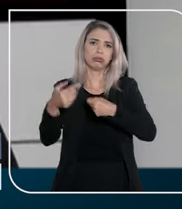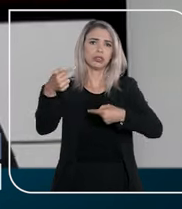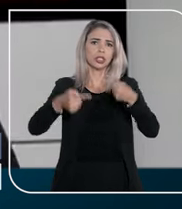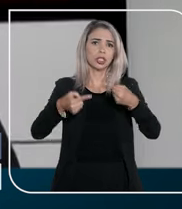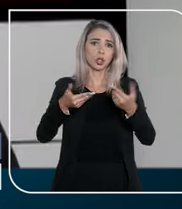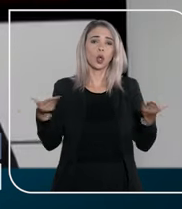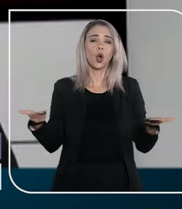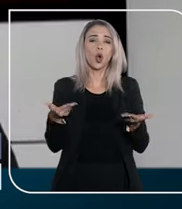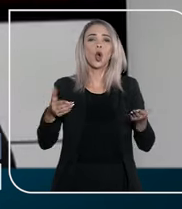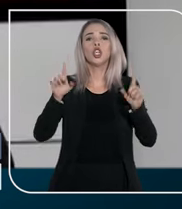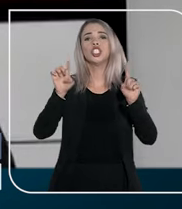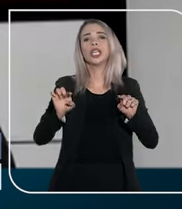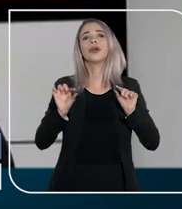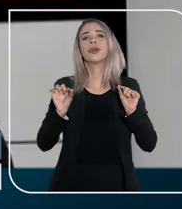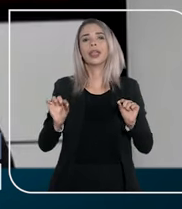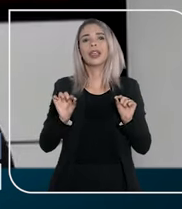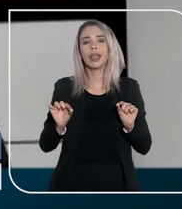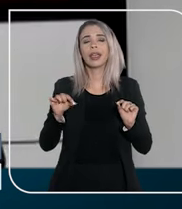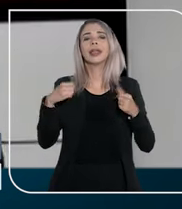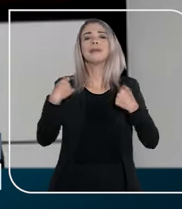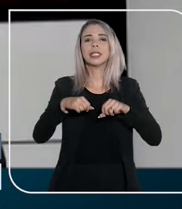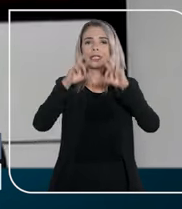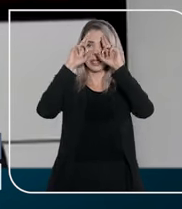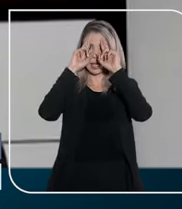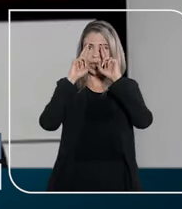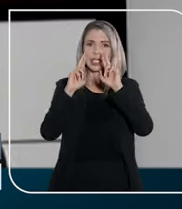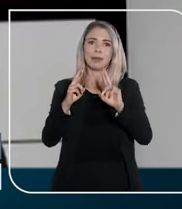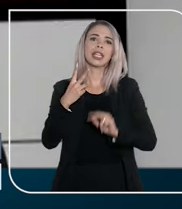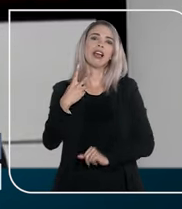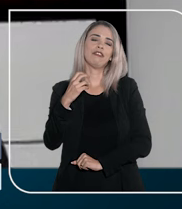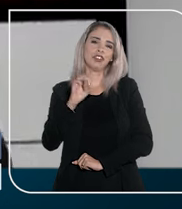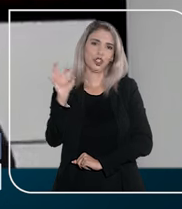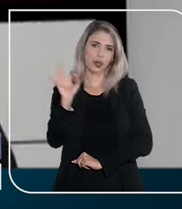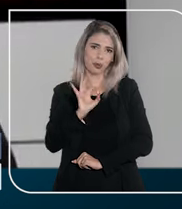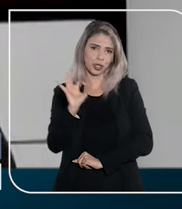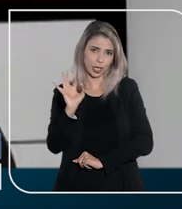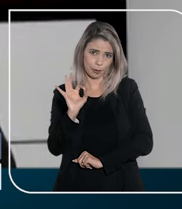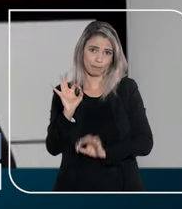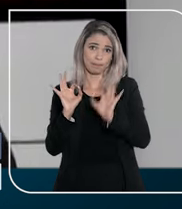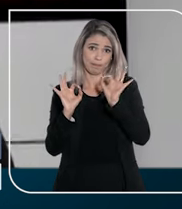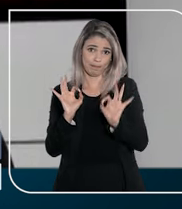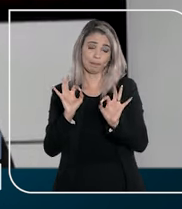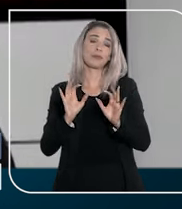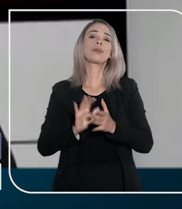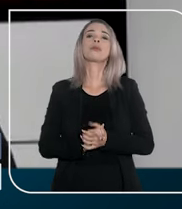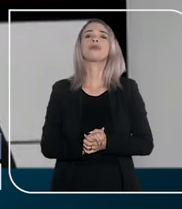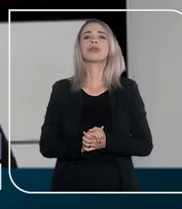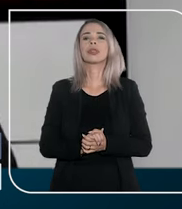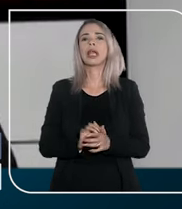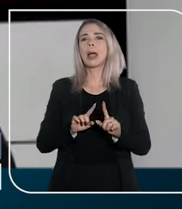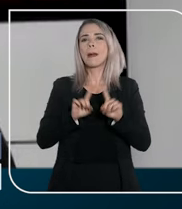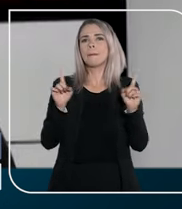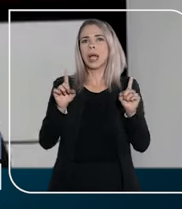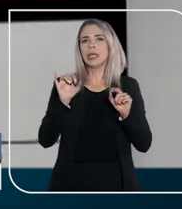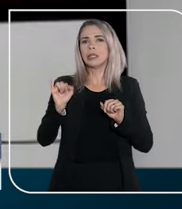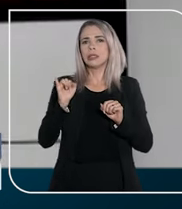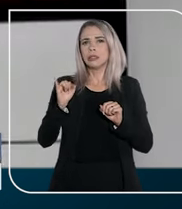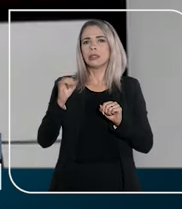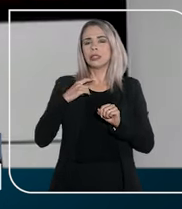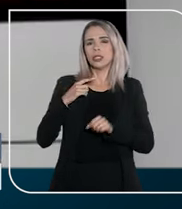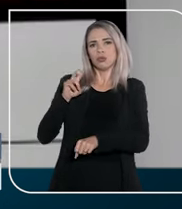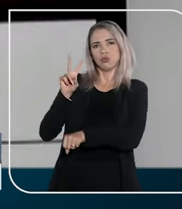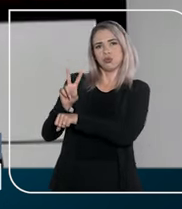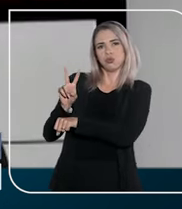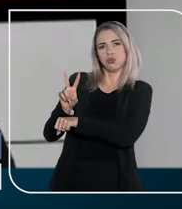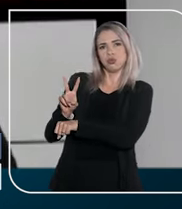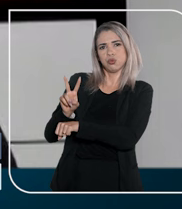nossa conversa, nós temos que respeitar um percentual de 20% dessas vagas. Agora veja, quando a gente fala em reservar um percentual